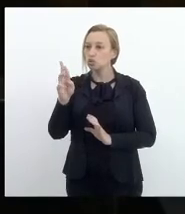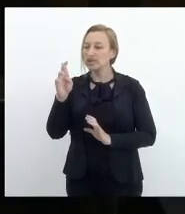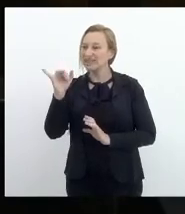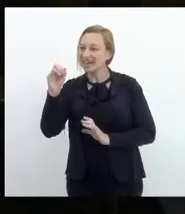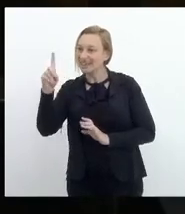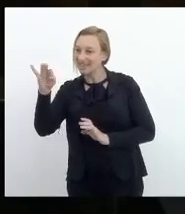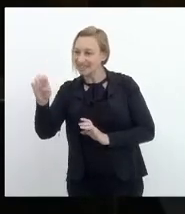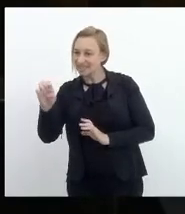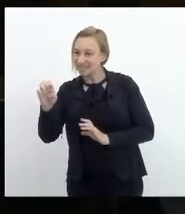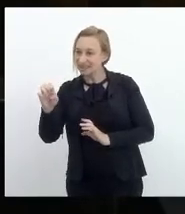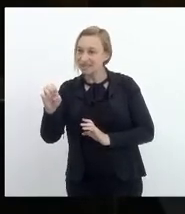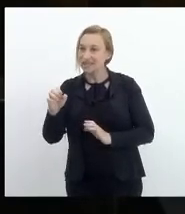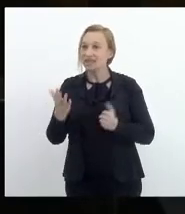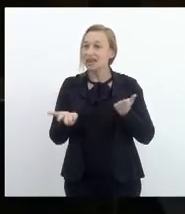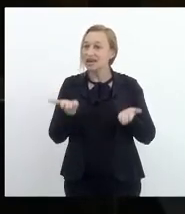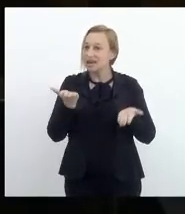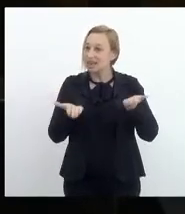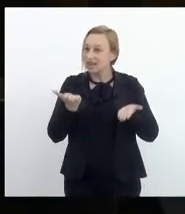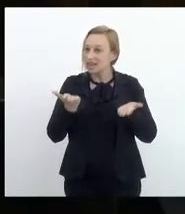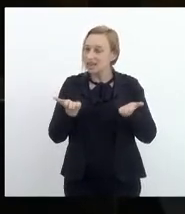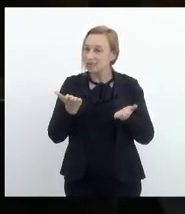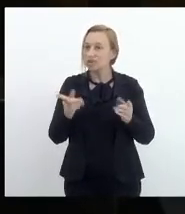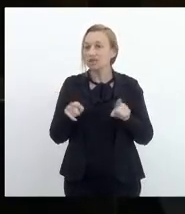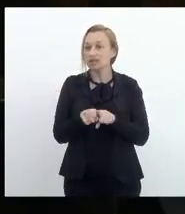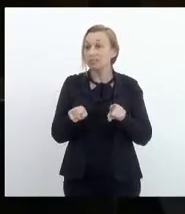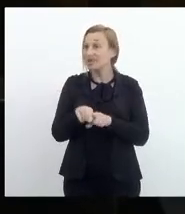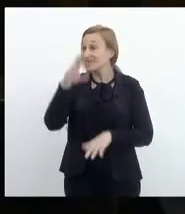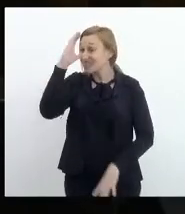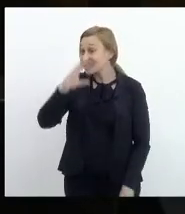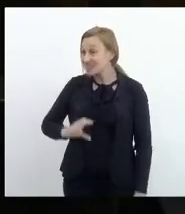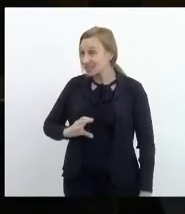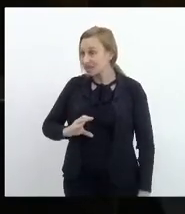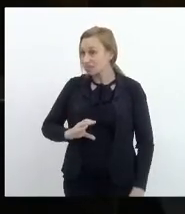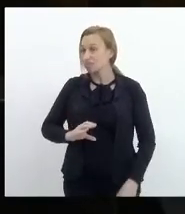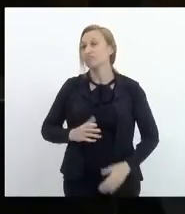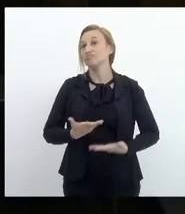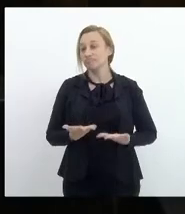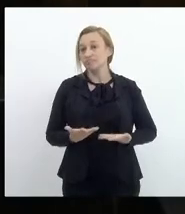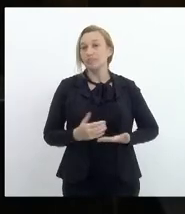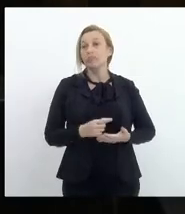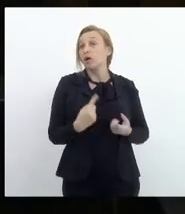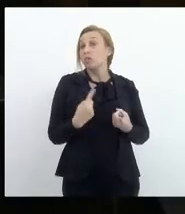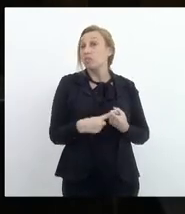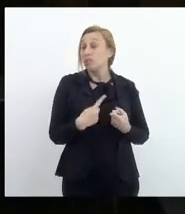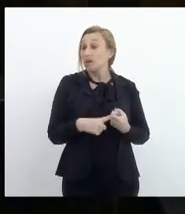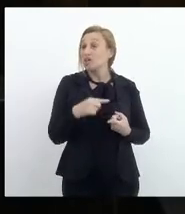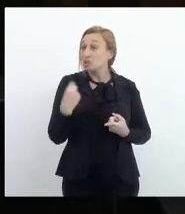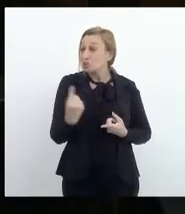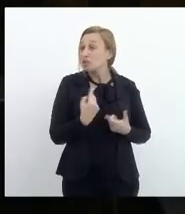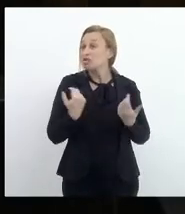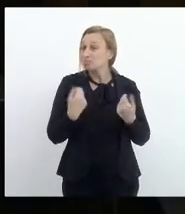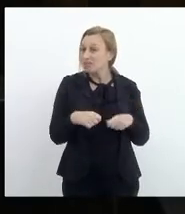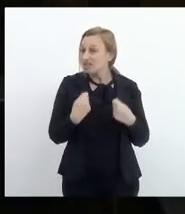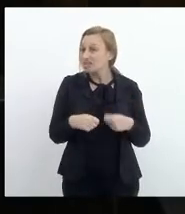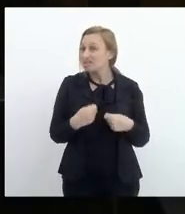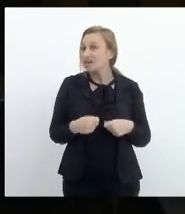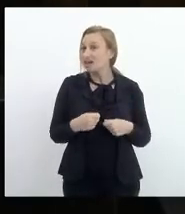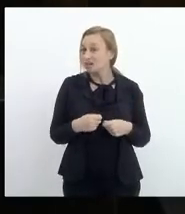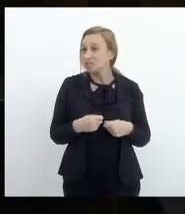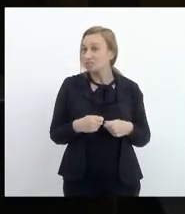Equilíbrio e também de cidadania é porque macho precisamos